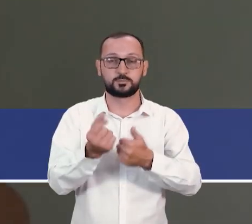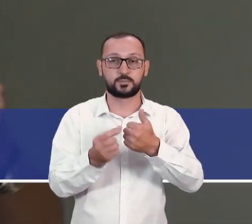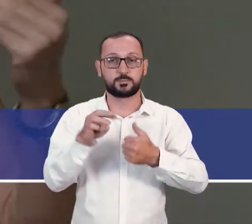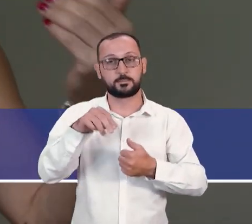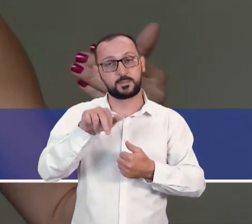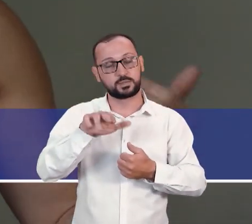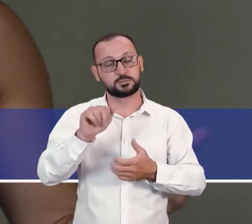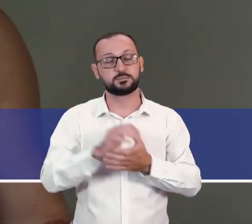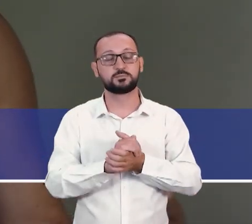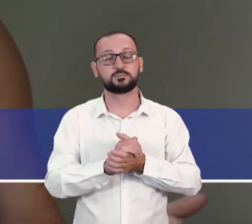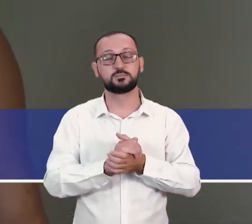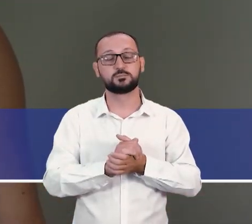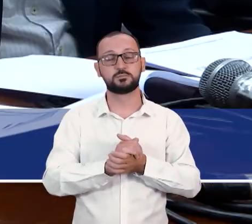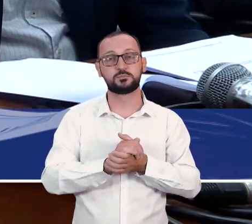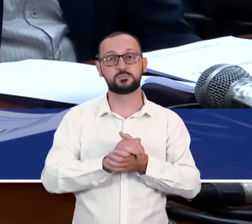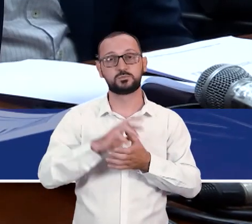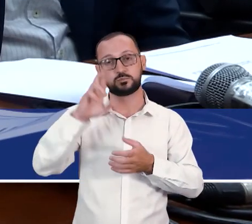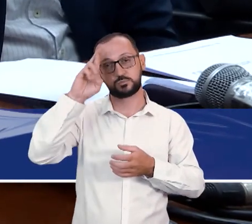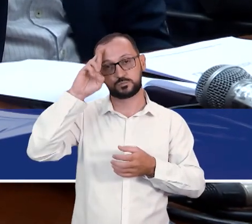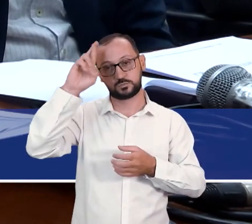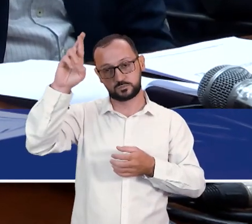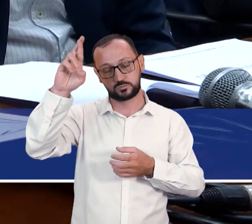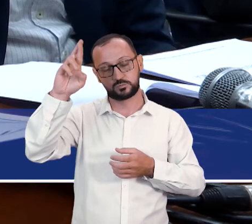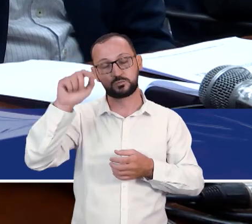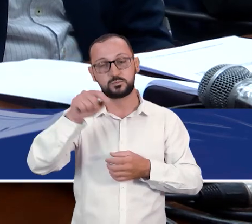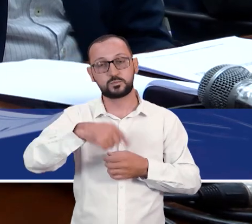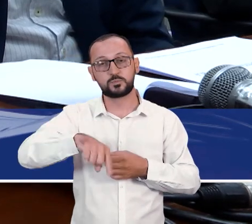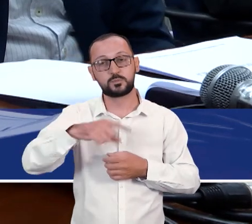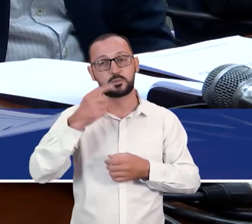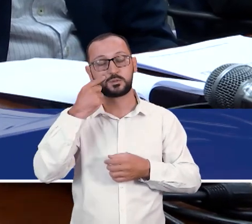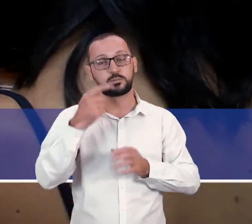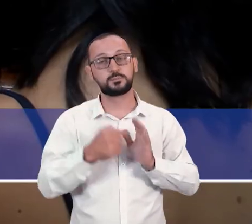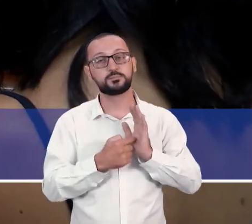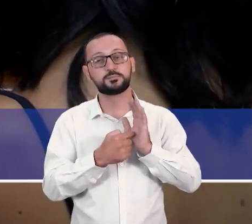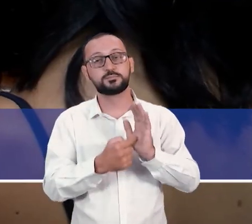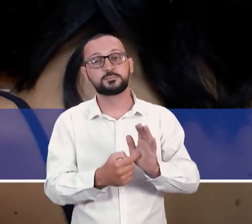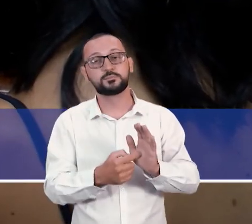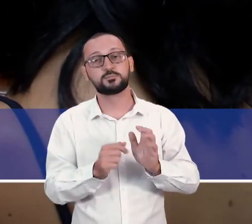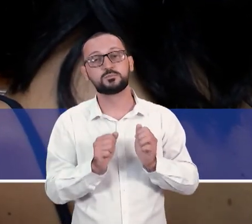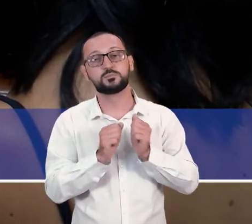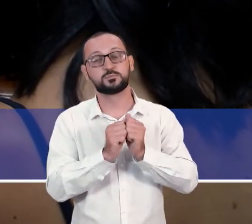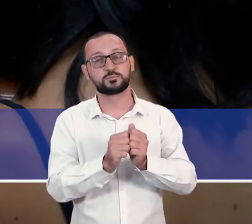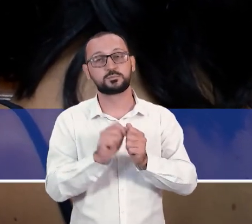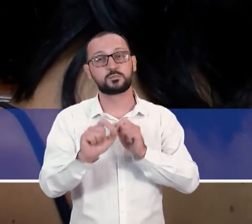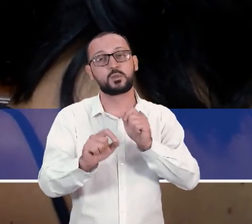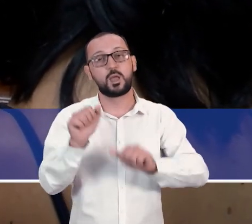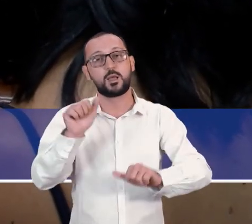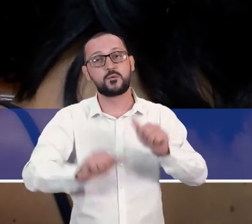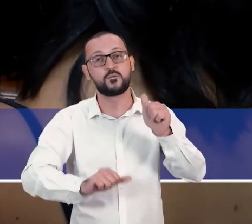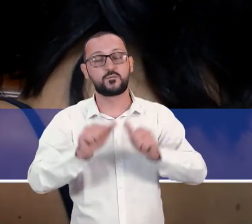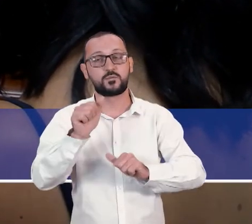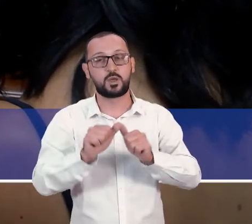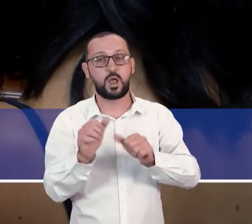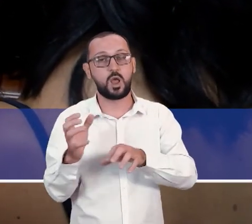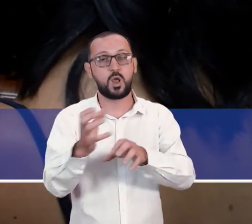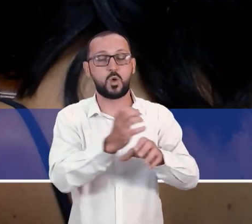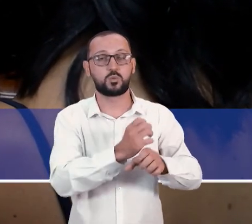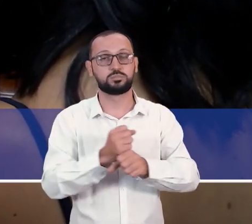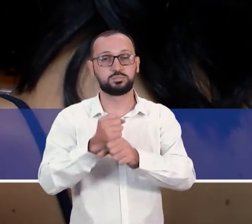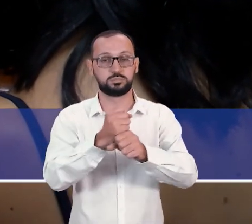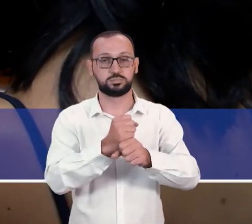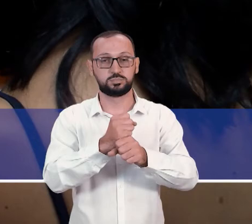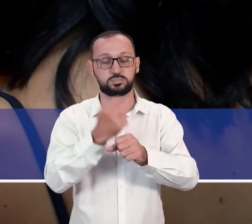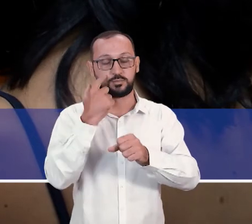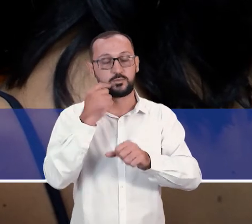Contas, Márcia Helena. O diretor de administração interna do órgão, que tem como função primordial justamente a avaliação das